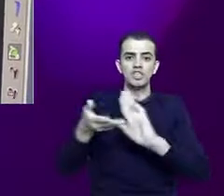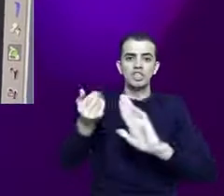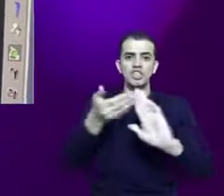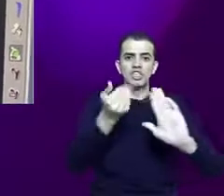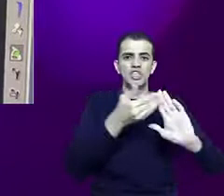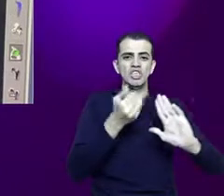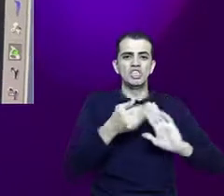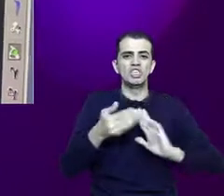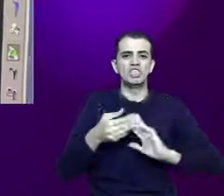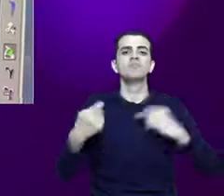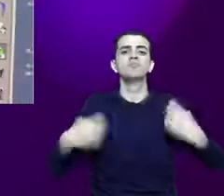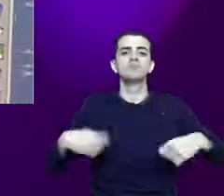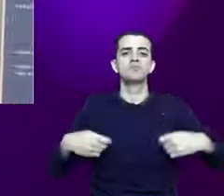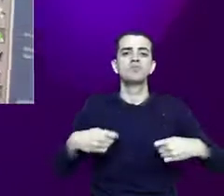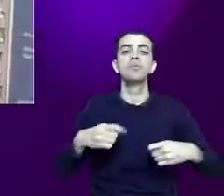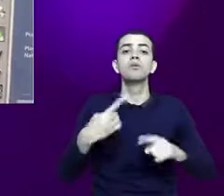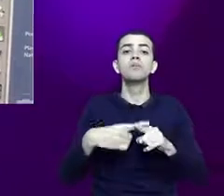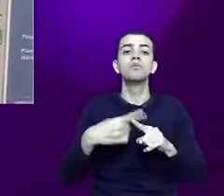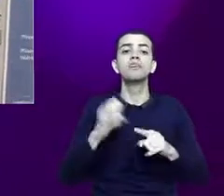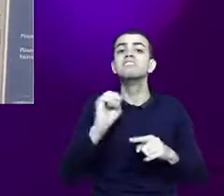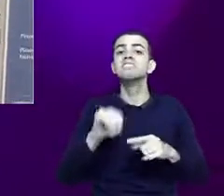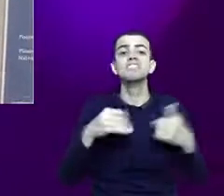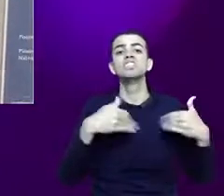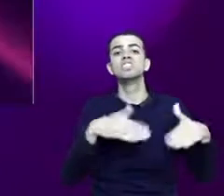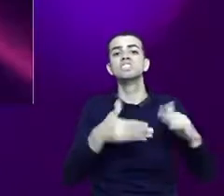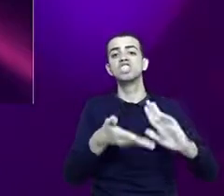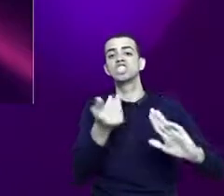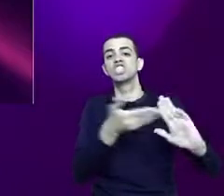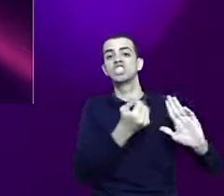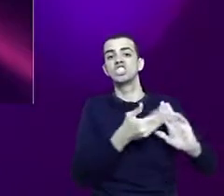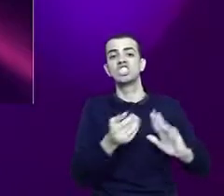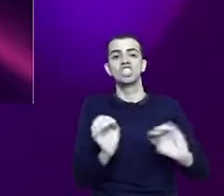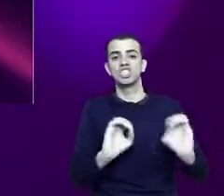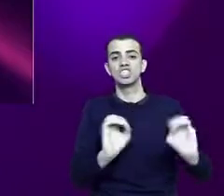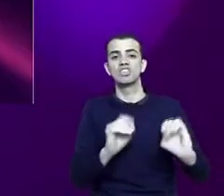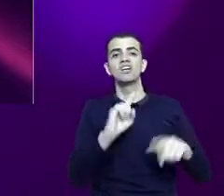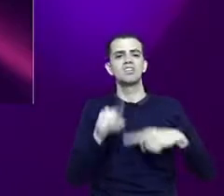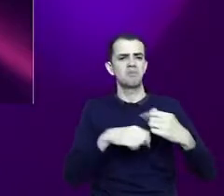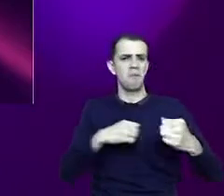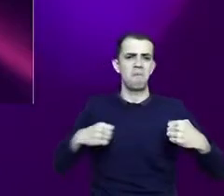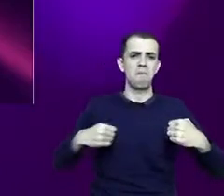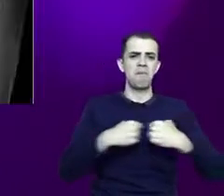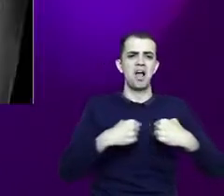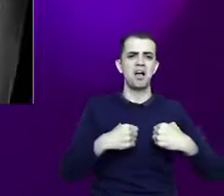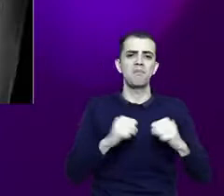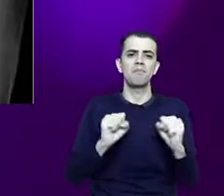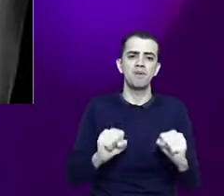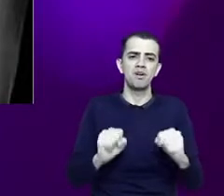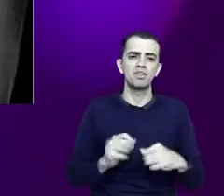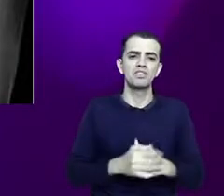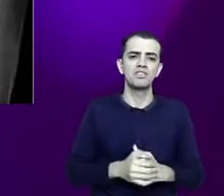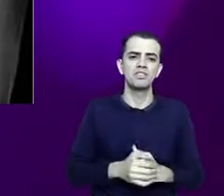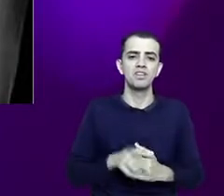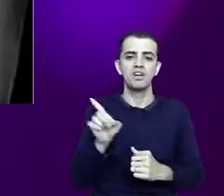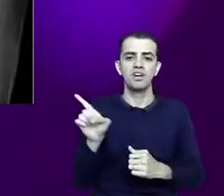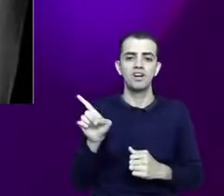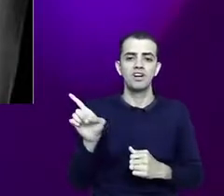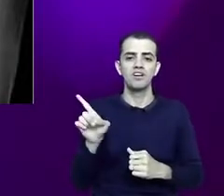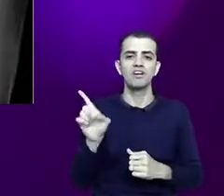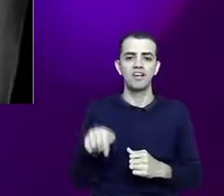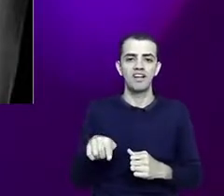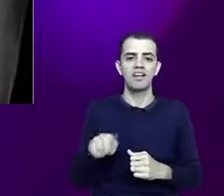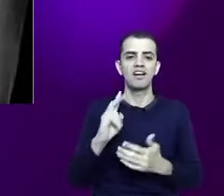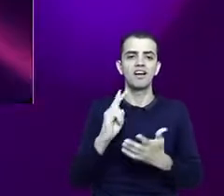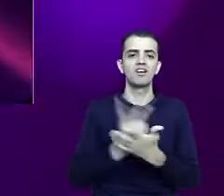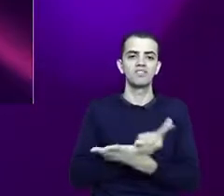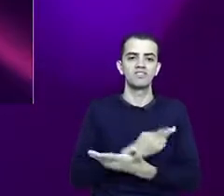né? Porque se você não ressecar, a possibilidade de ter um impacto é grande. Esse aqui era o caso, né? Esses